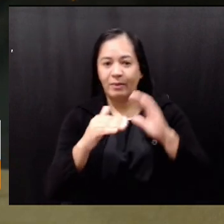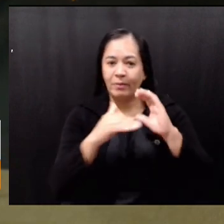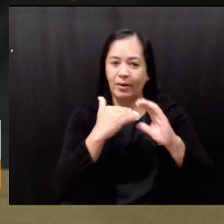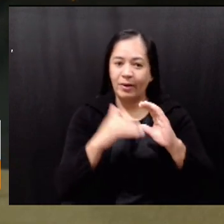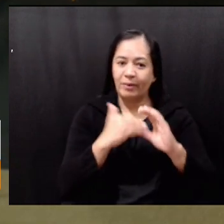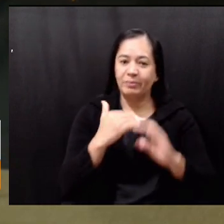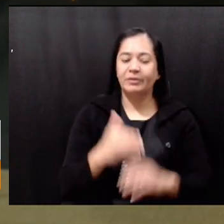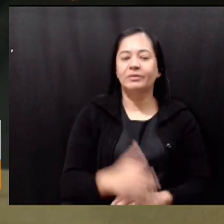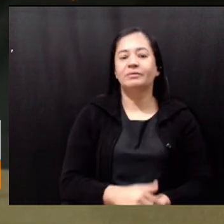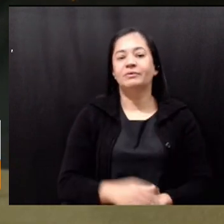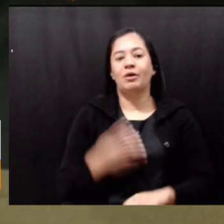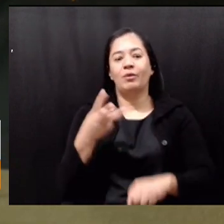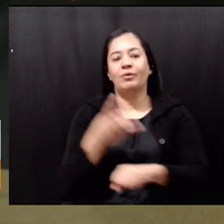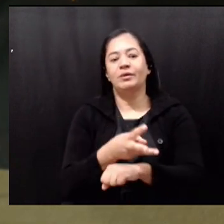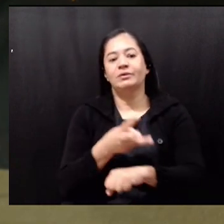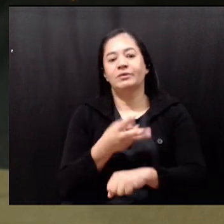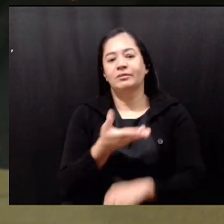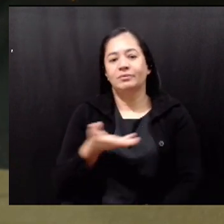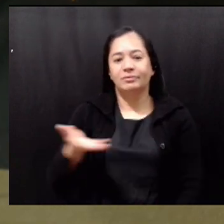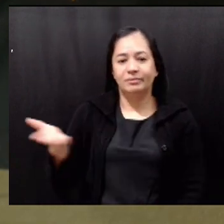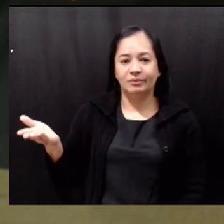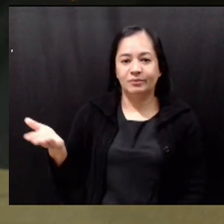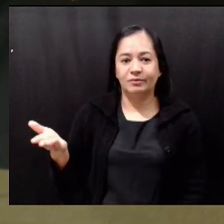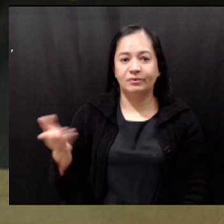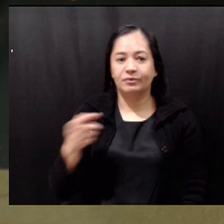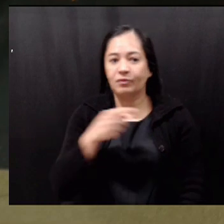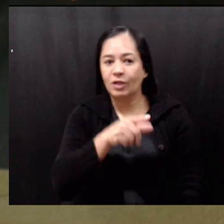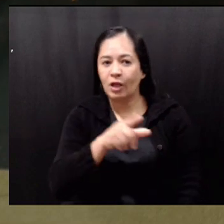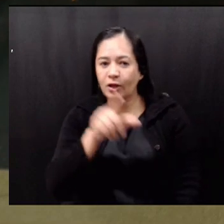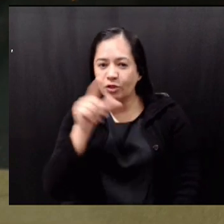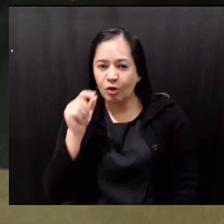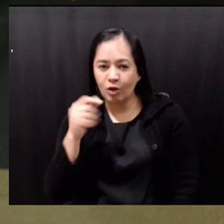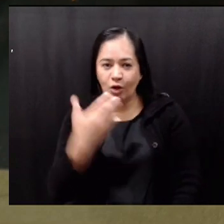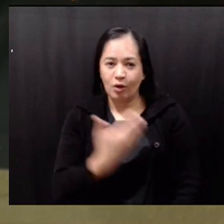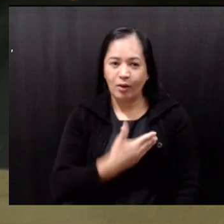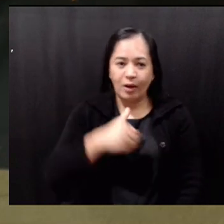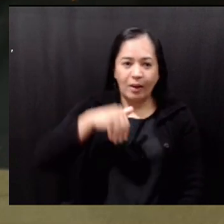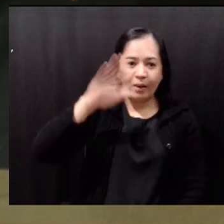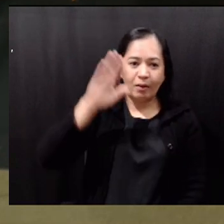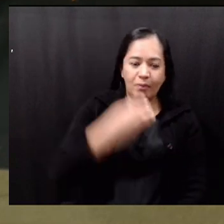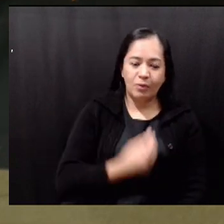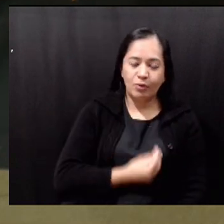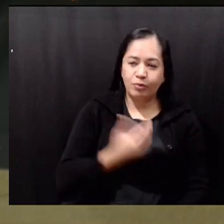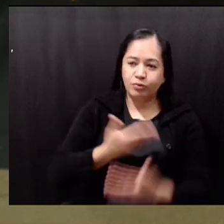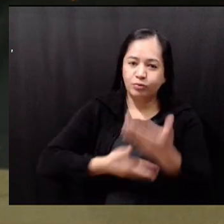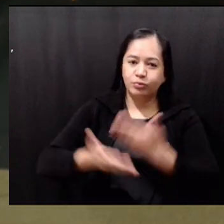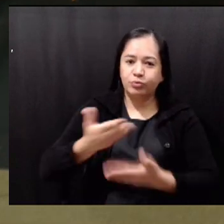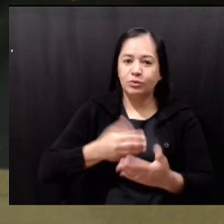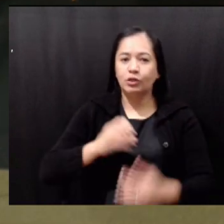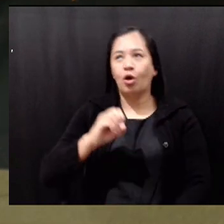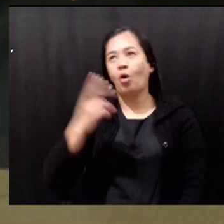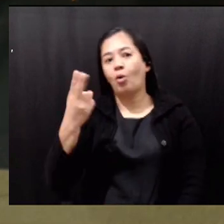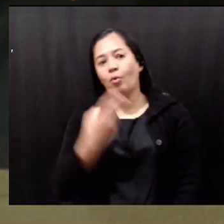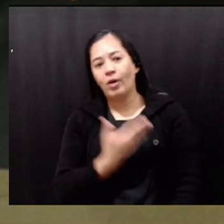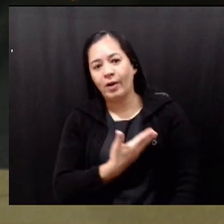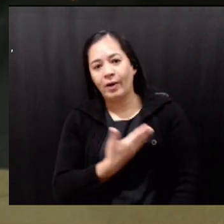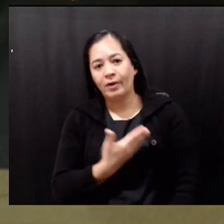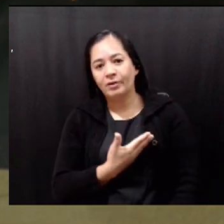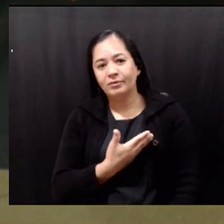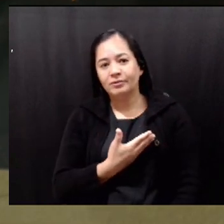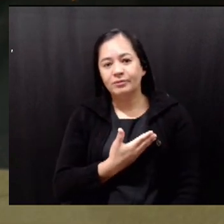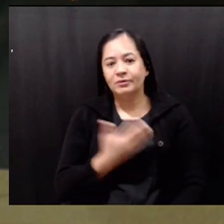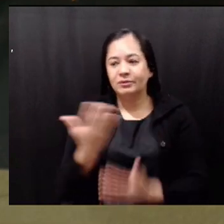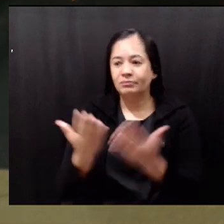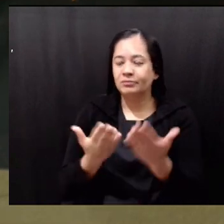está na tela, tá? Você prefere uma amizade com mais convivência ou uma amizade de baixa manutenção?